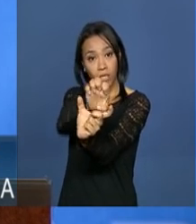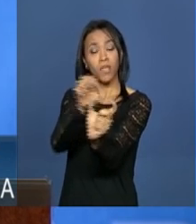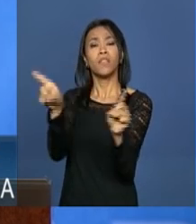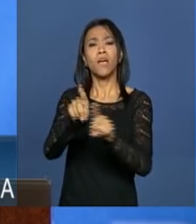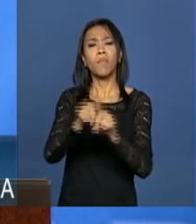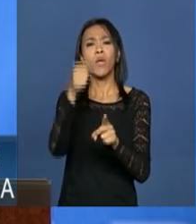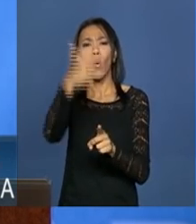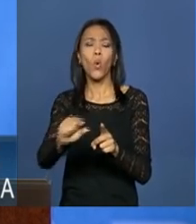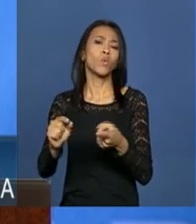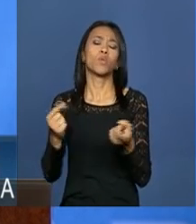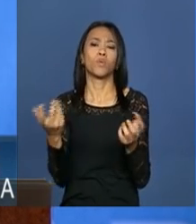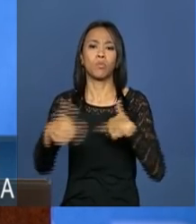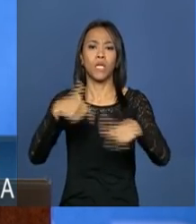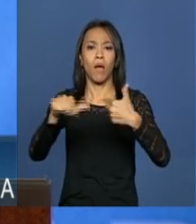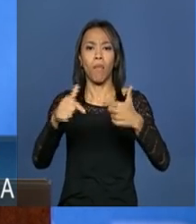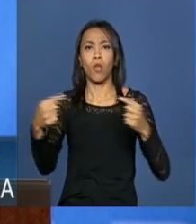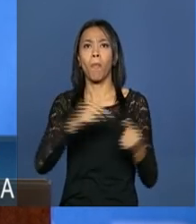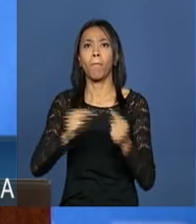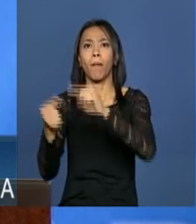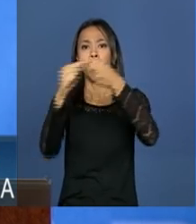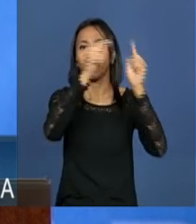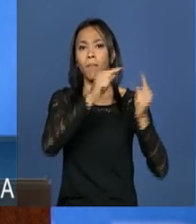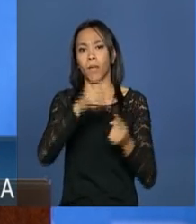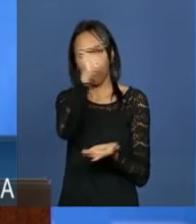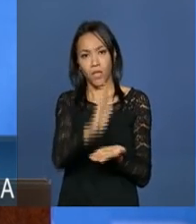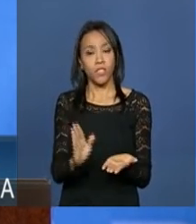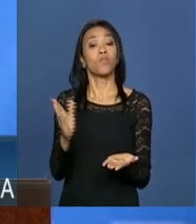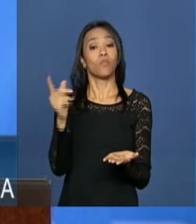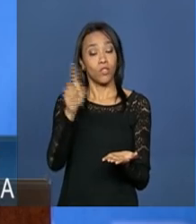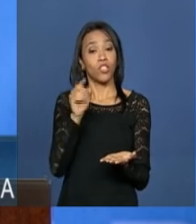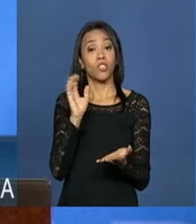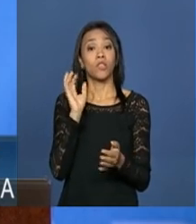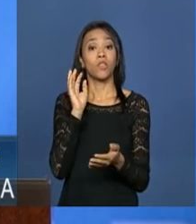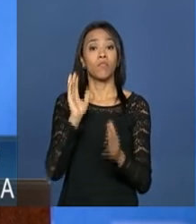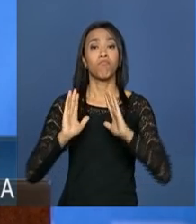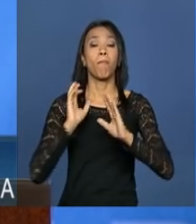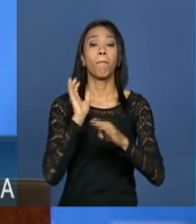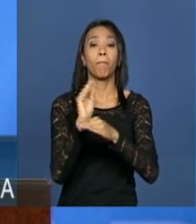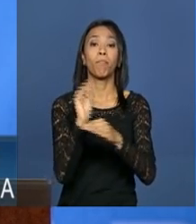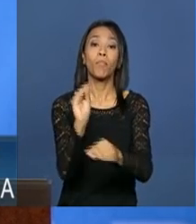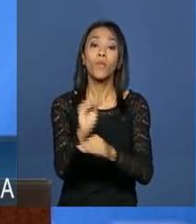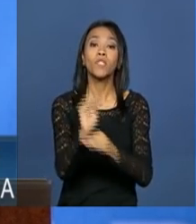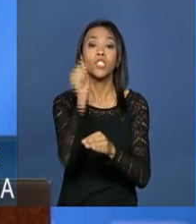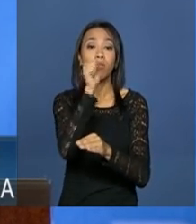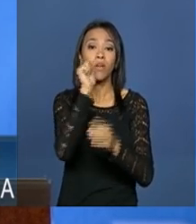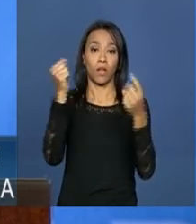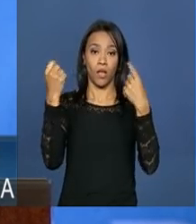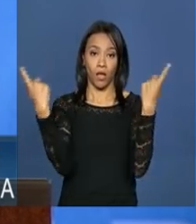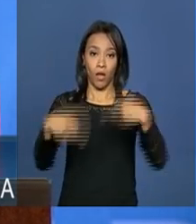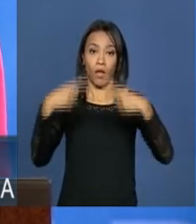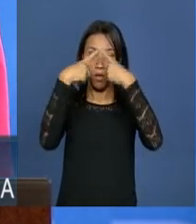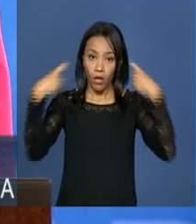âmbito nacional de proteção à mulher contra a violência. Por